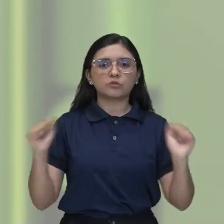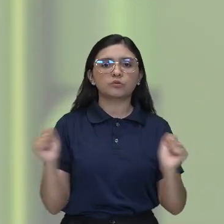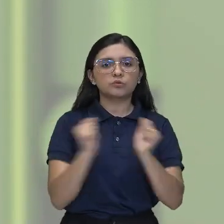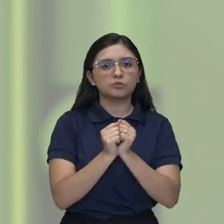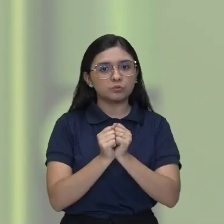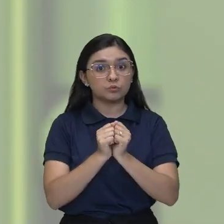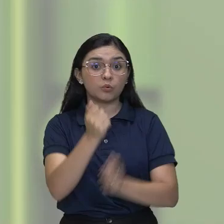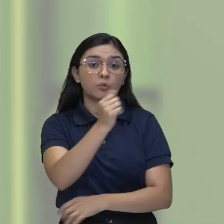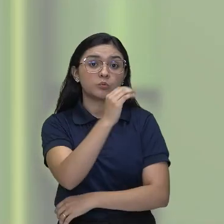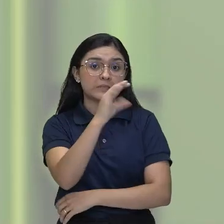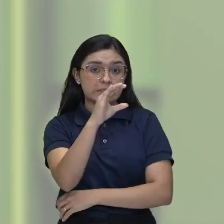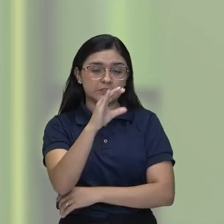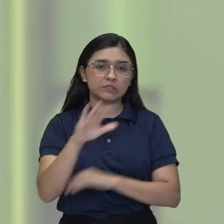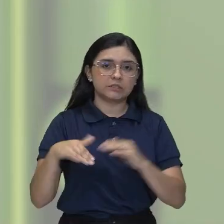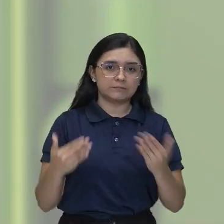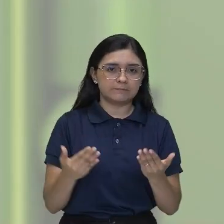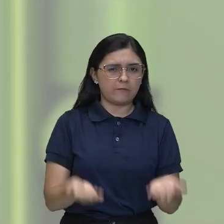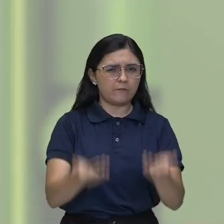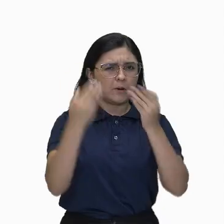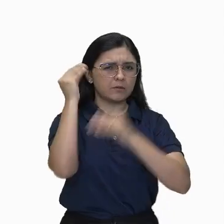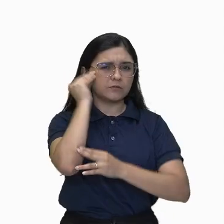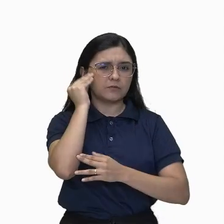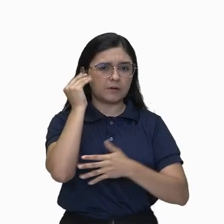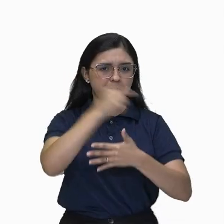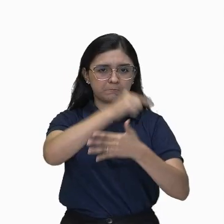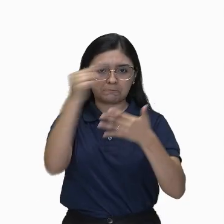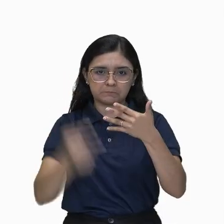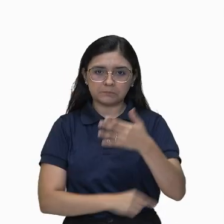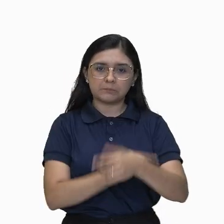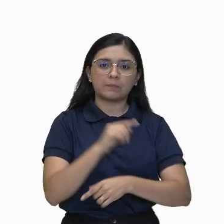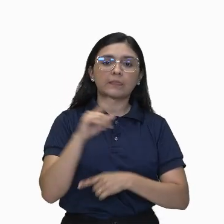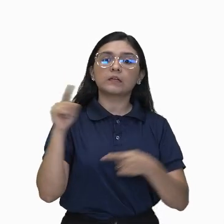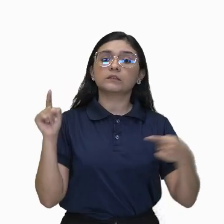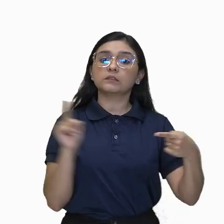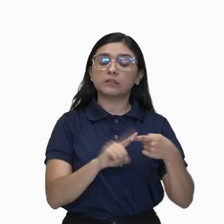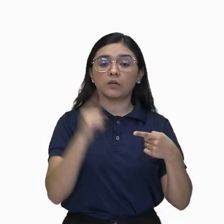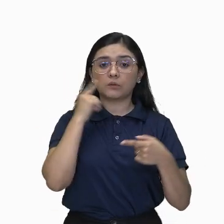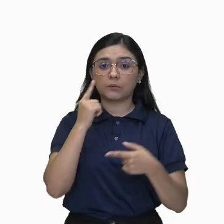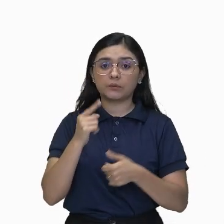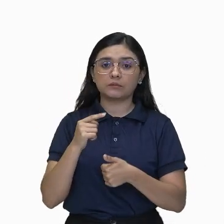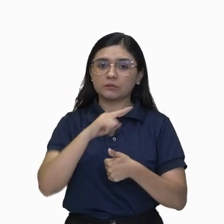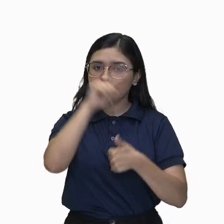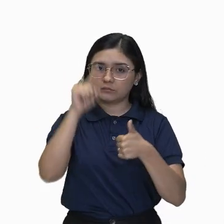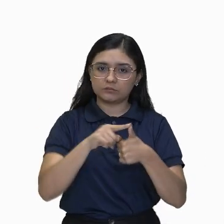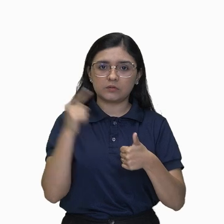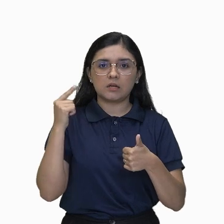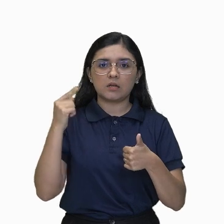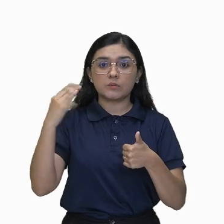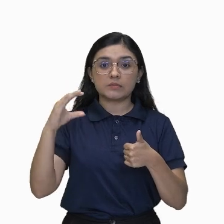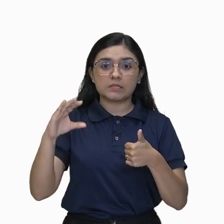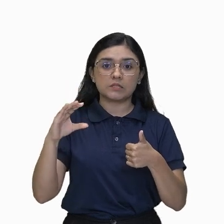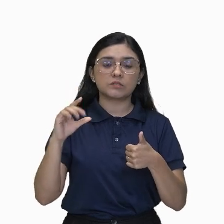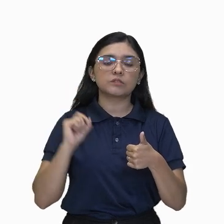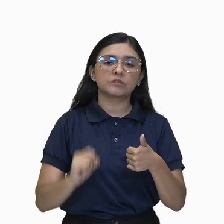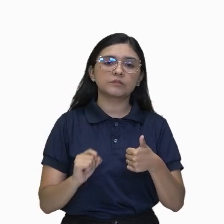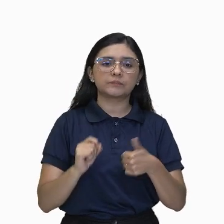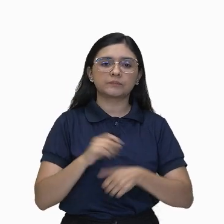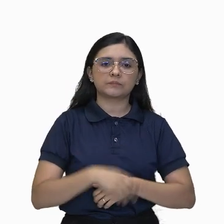os cientistas. Vamos lá verificar. Vejam, temos aqui os cientistas e